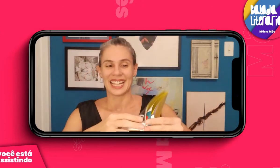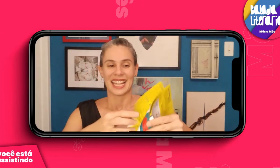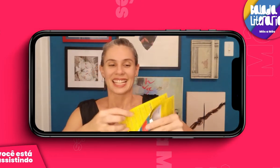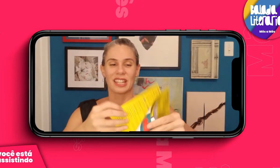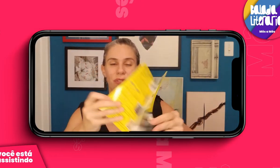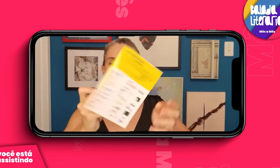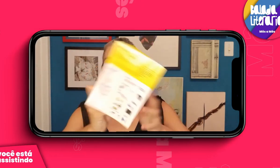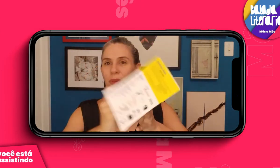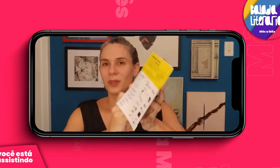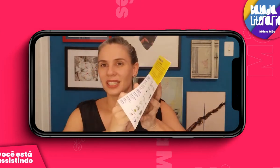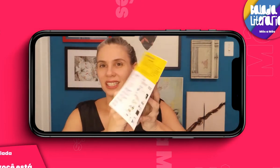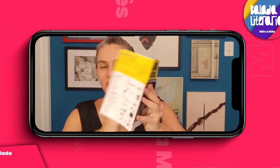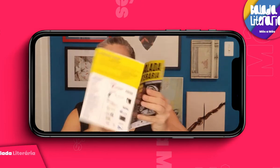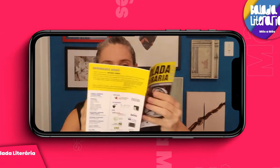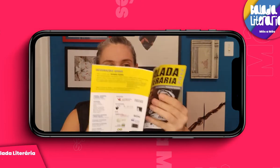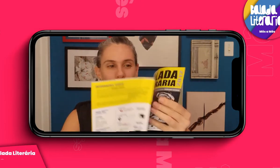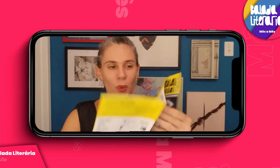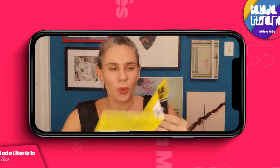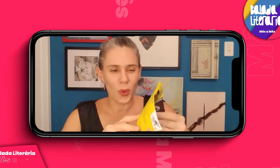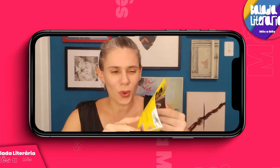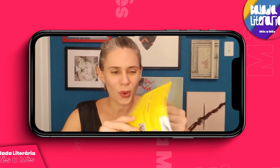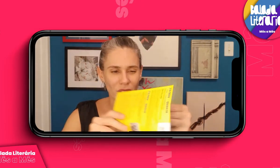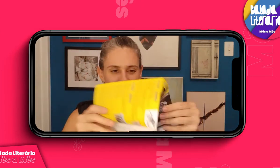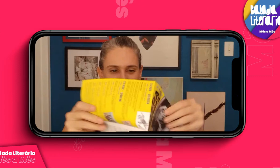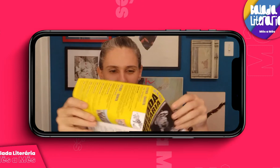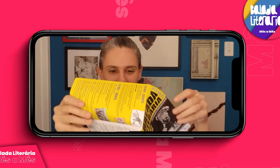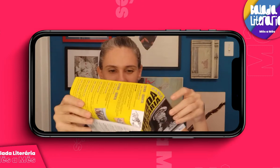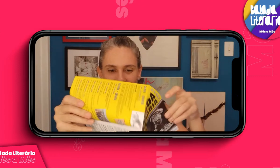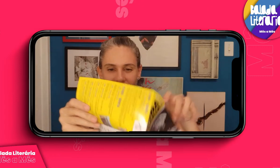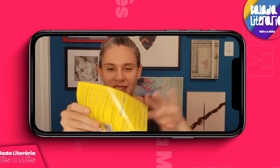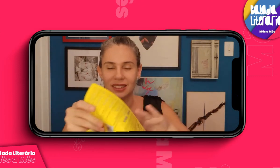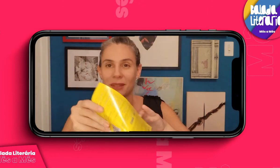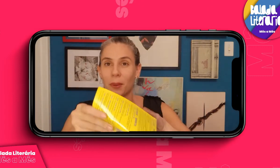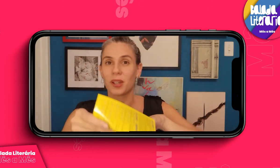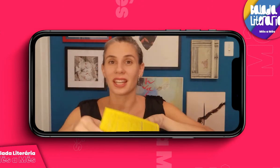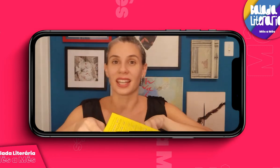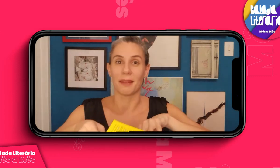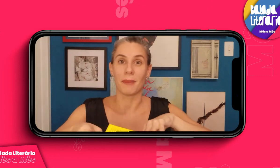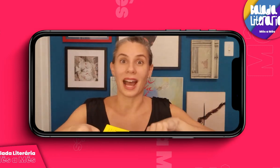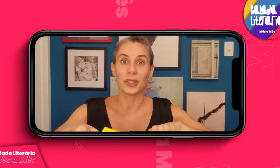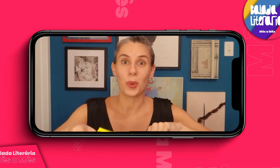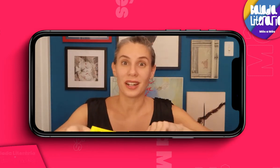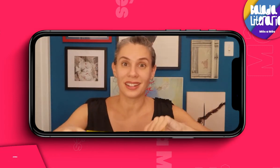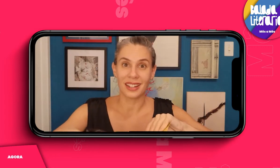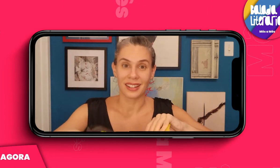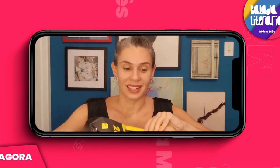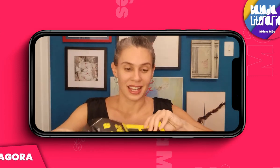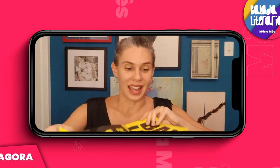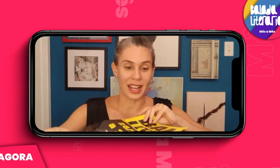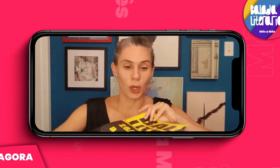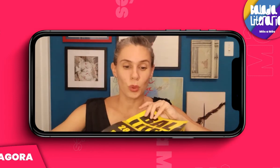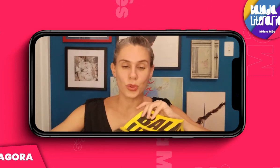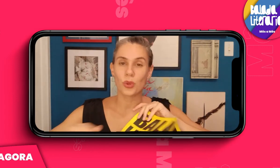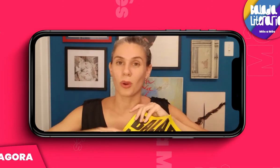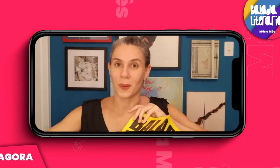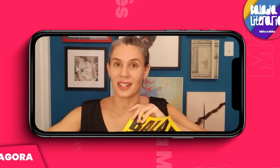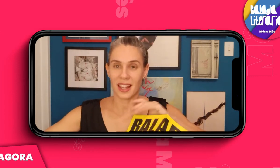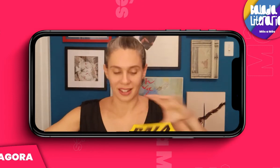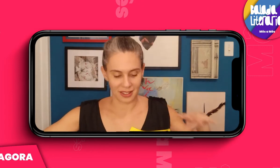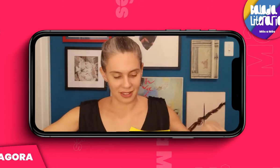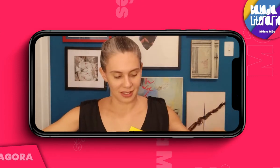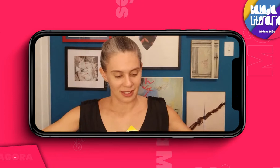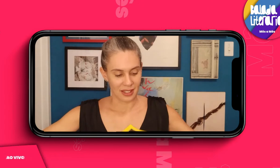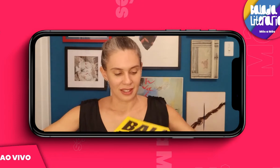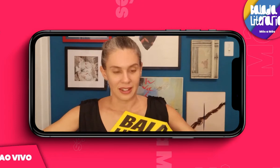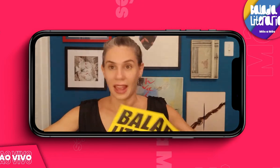Nassar, que foi um ano muito emocionante, porque Raduan, recluso como ele